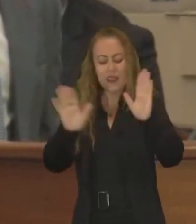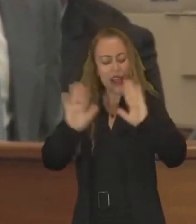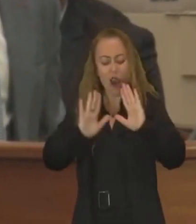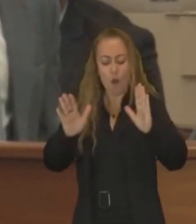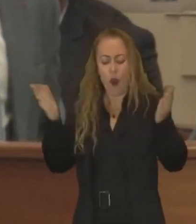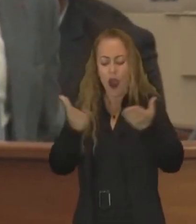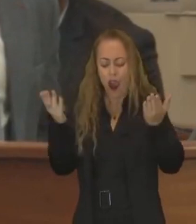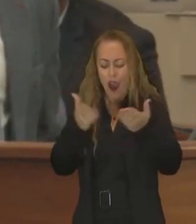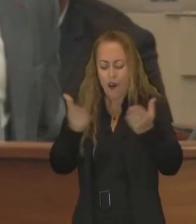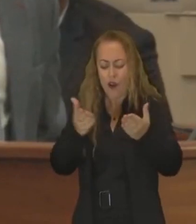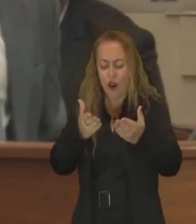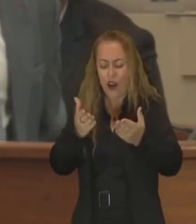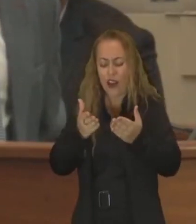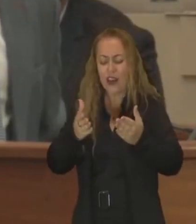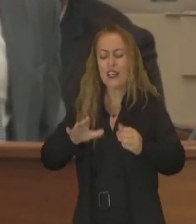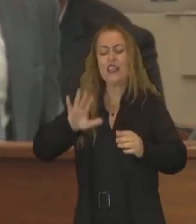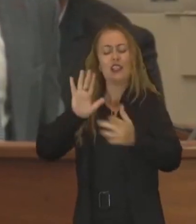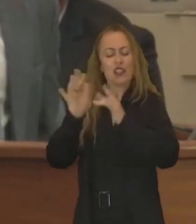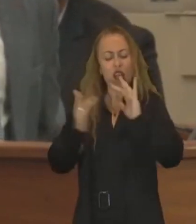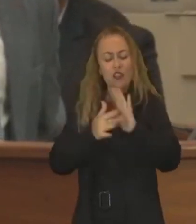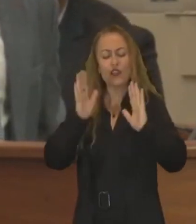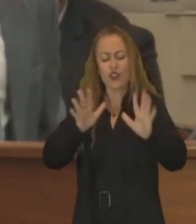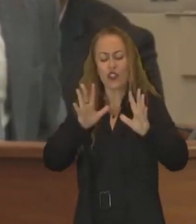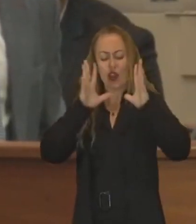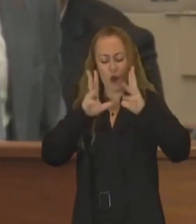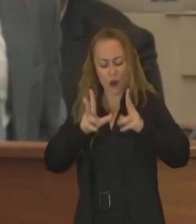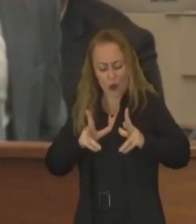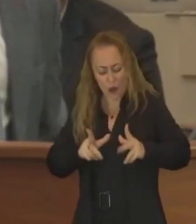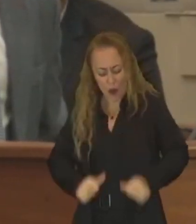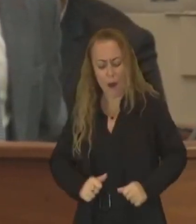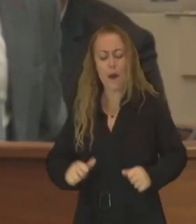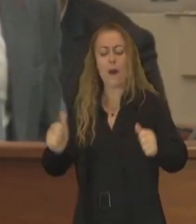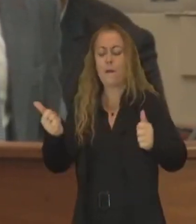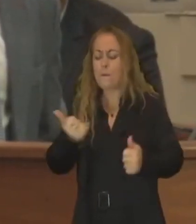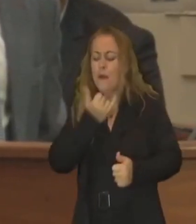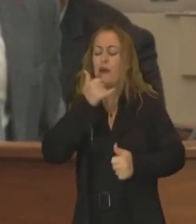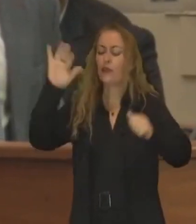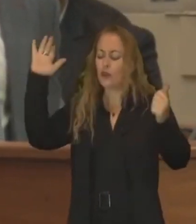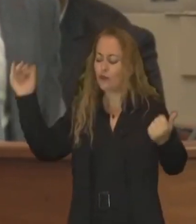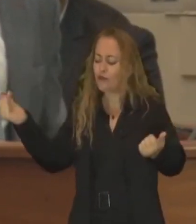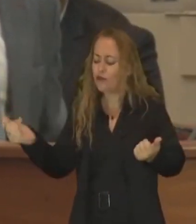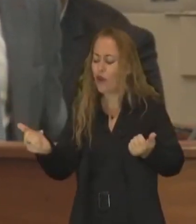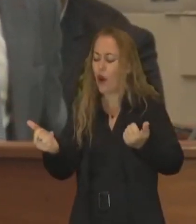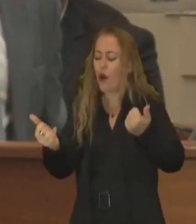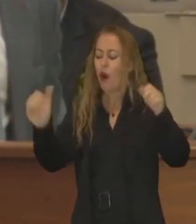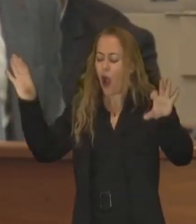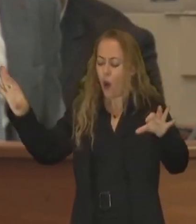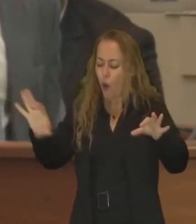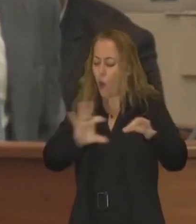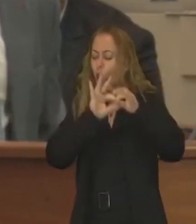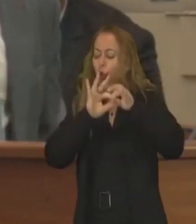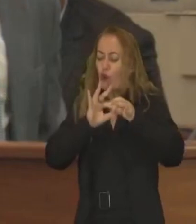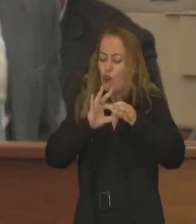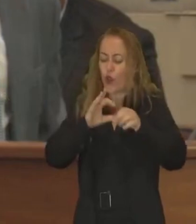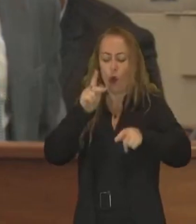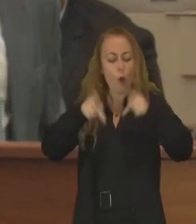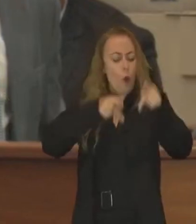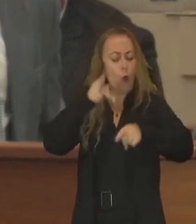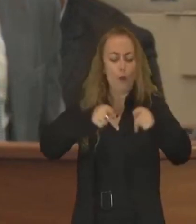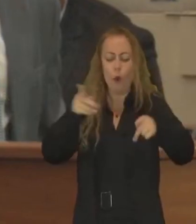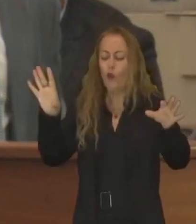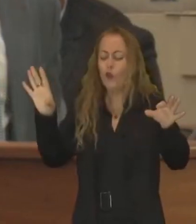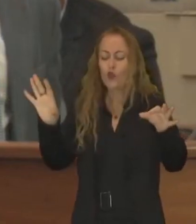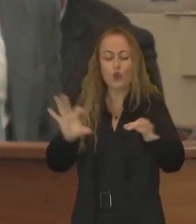do Calvário. Muito obrigado porque com a Tua igreja, o Teu povo passou a falar apenas uma língua,